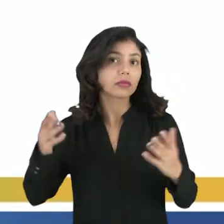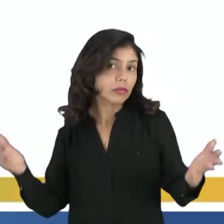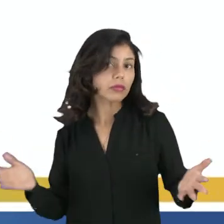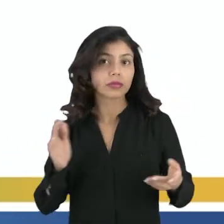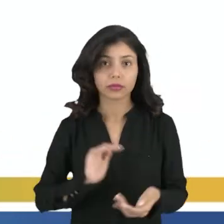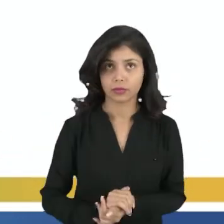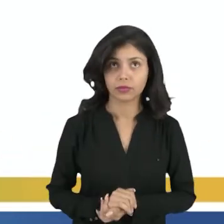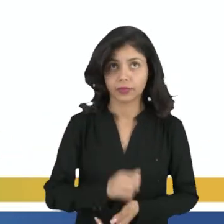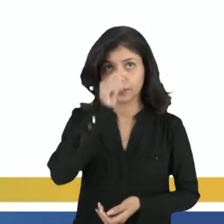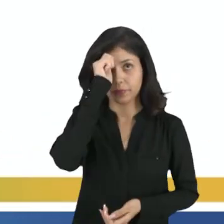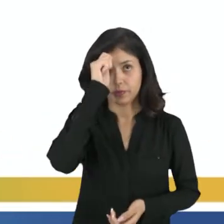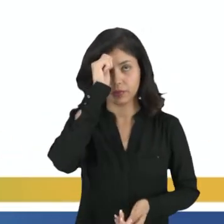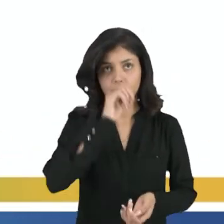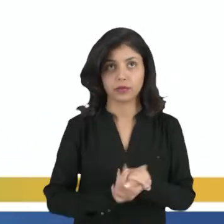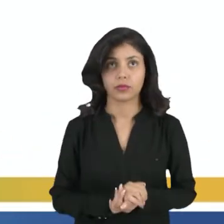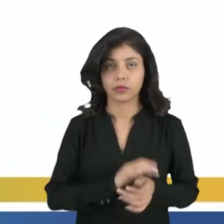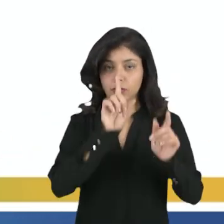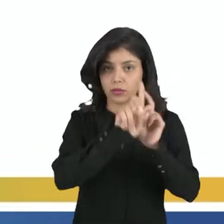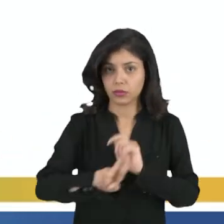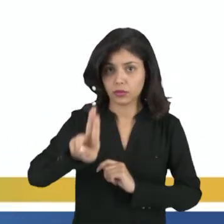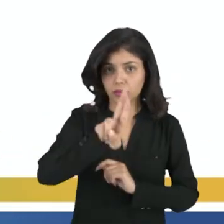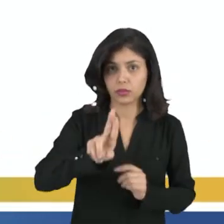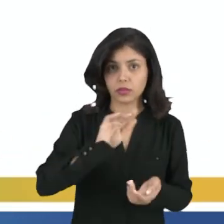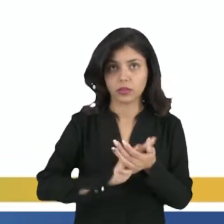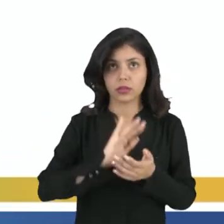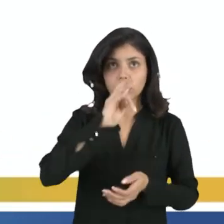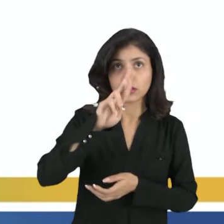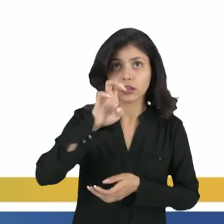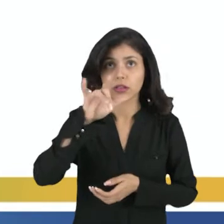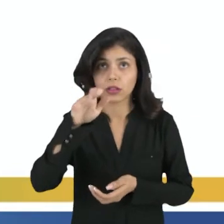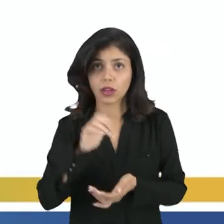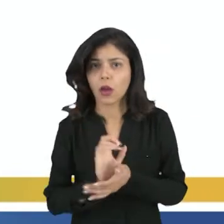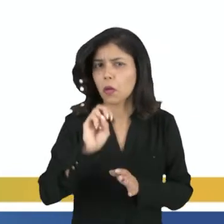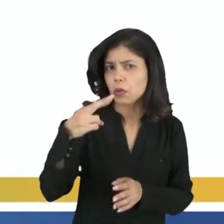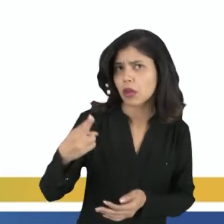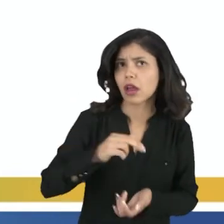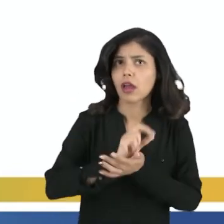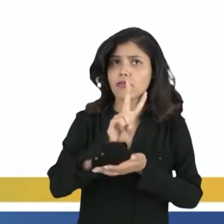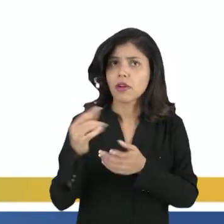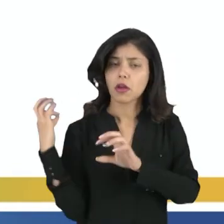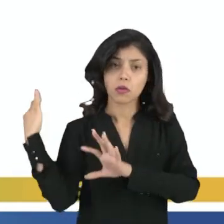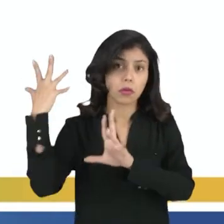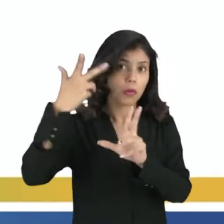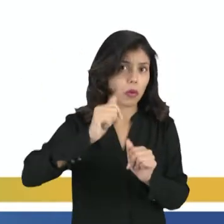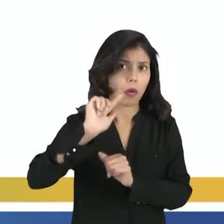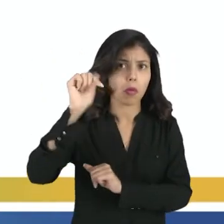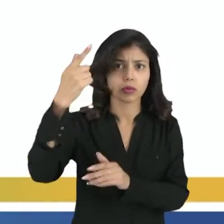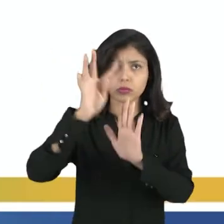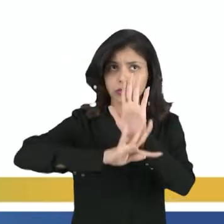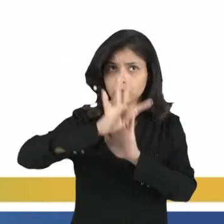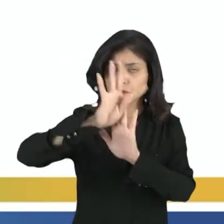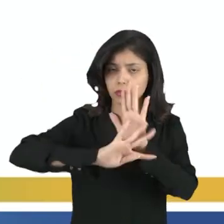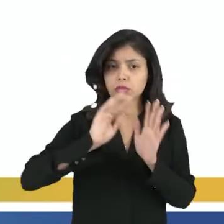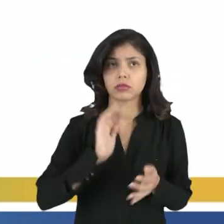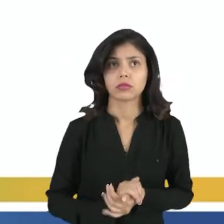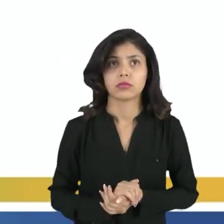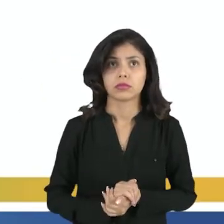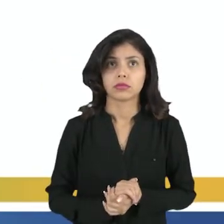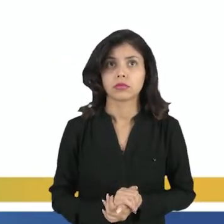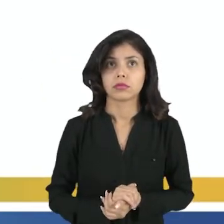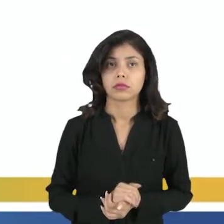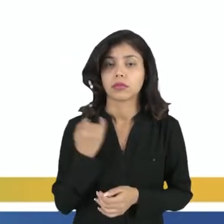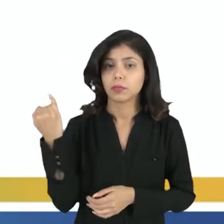Então, o autor aqui ele utiliza, né, o recurso da intertextualidade, ou seja, ele vai recorrer a um outro texto, né, que é o